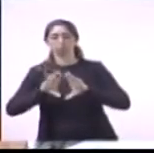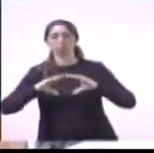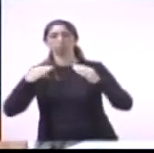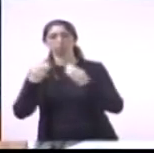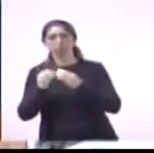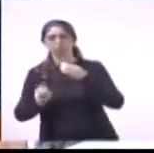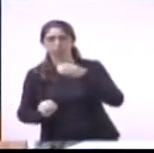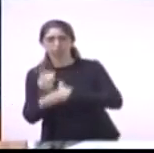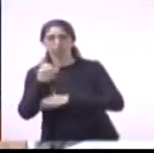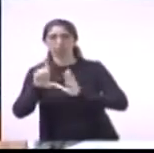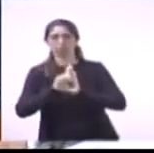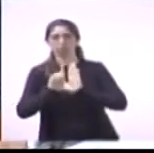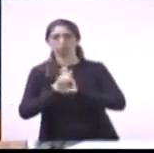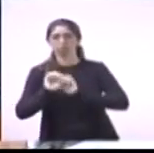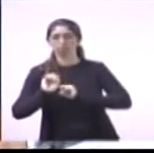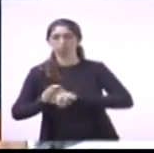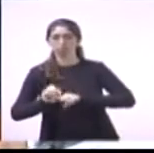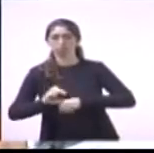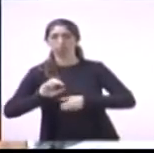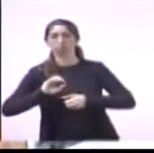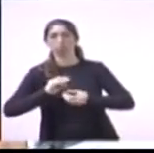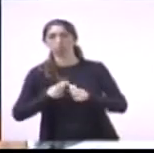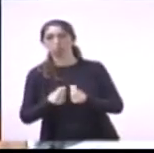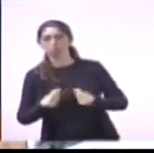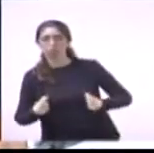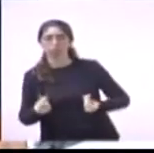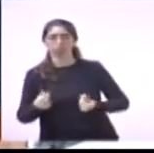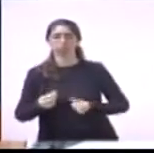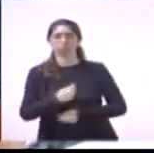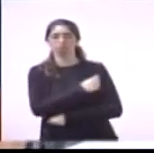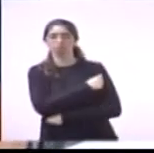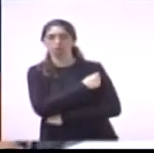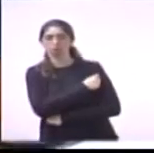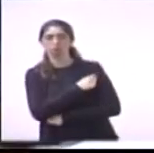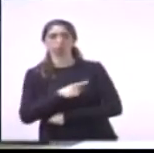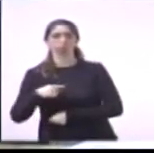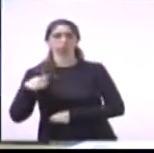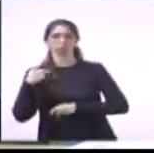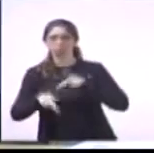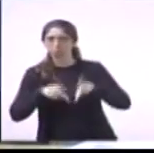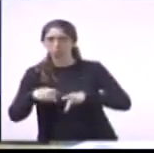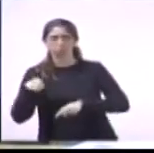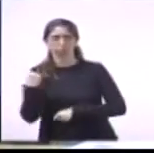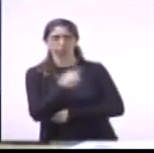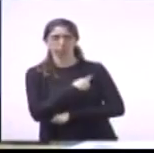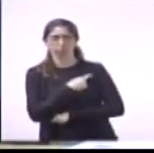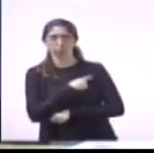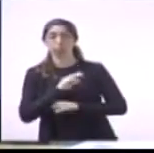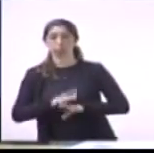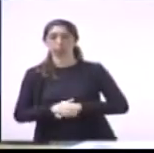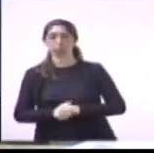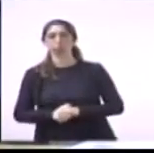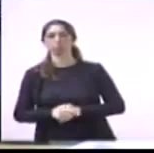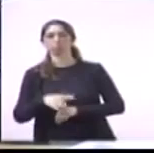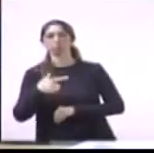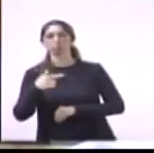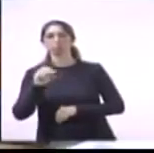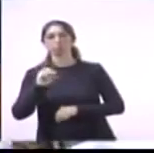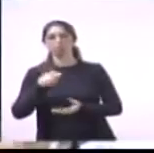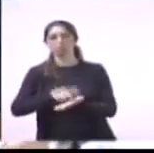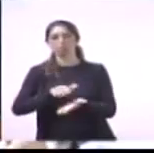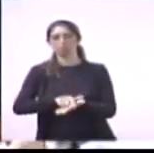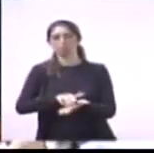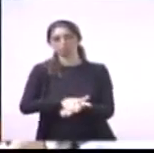para oferecer educação de qualidade para toda a nossa população. Esse trabalho, com mais de 70 páginas,